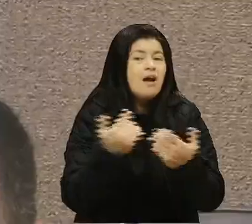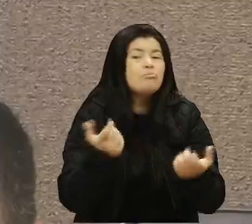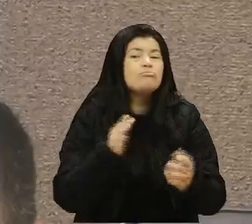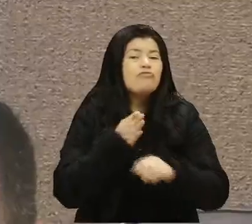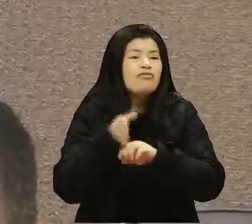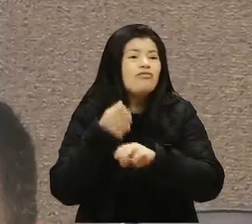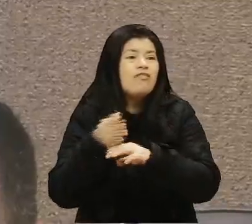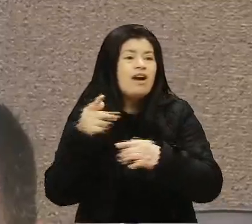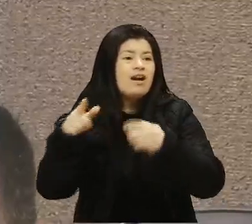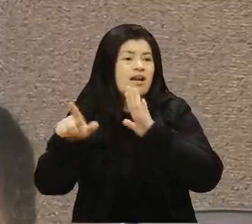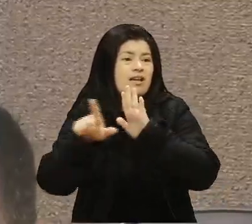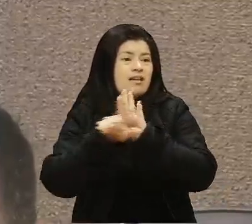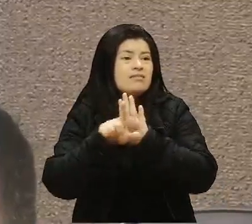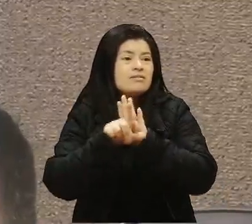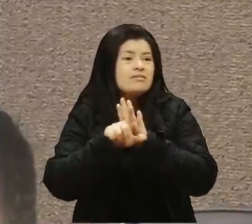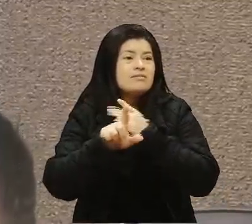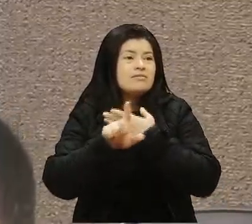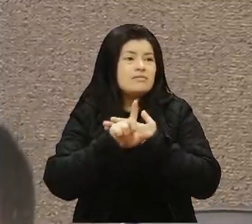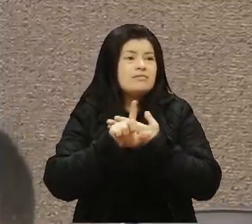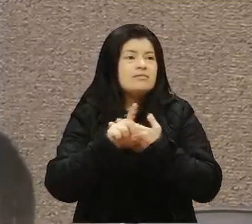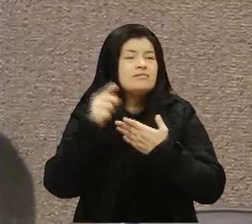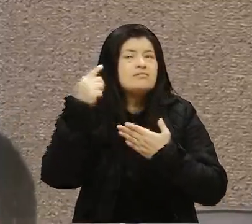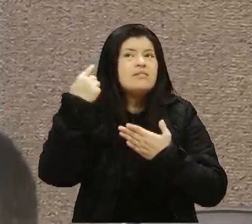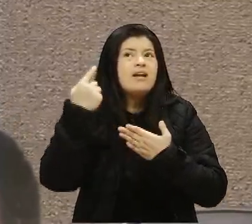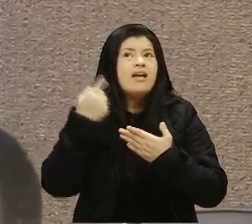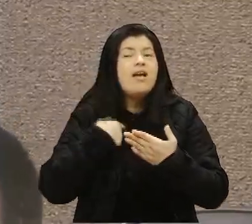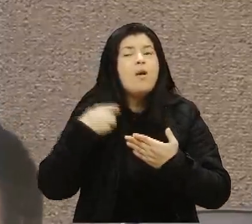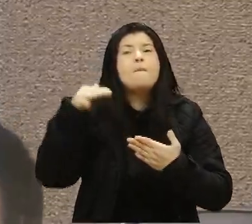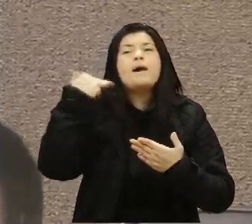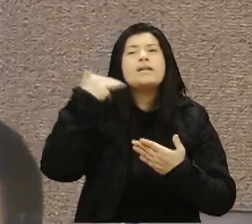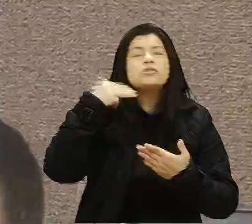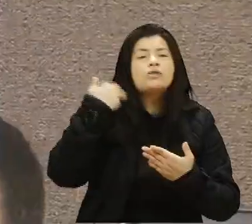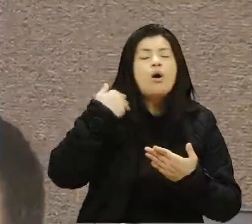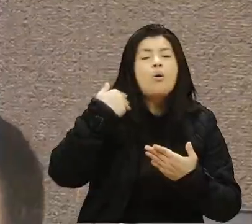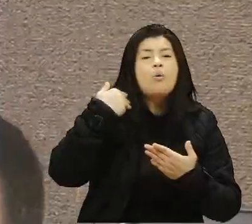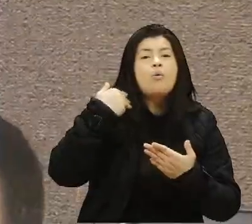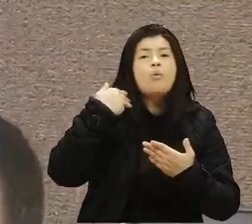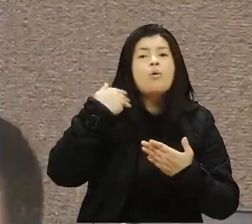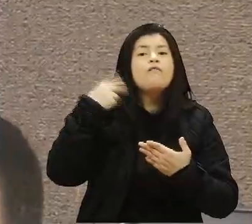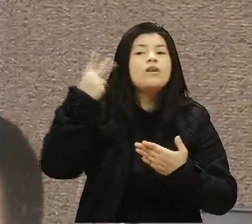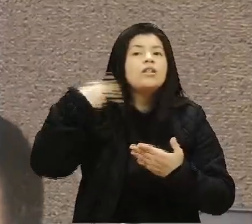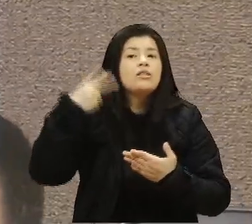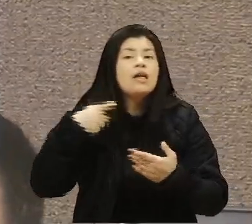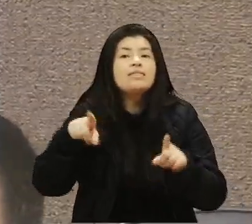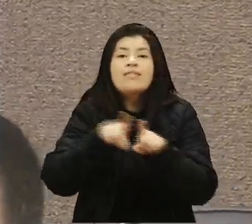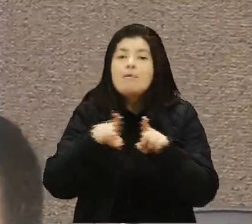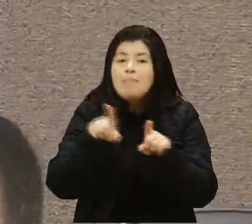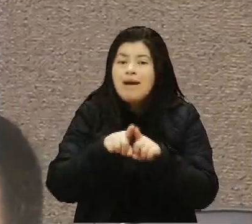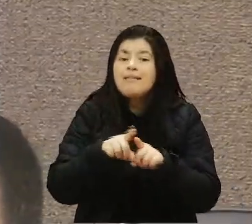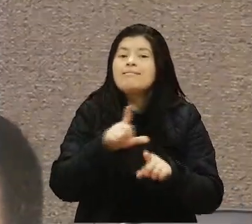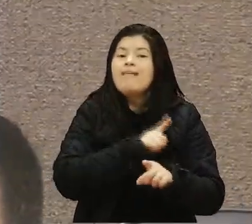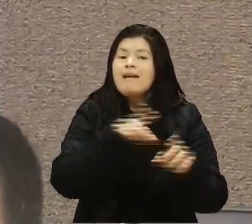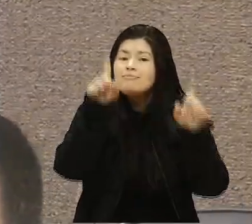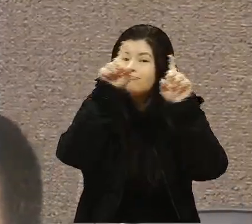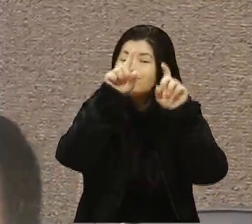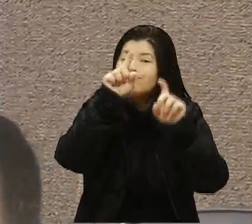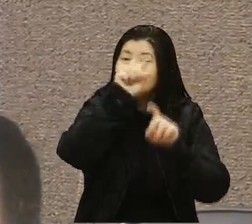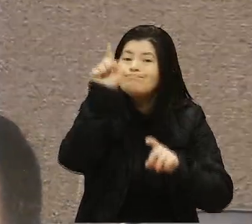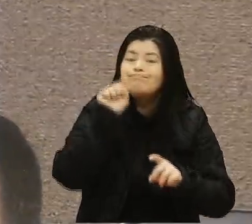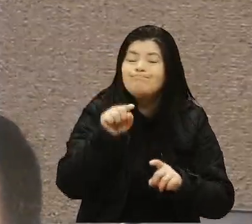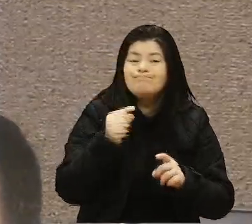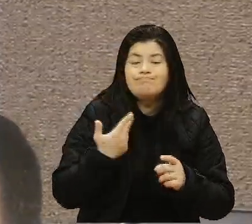As pessoas têm dúvidas. Eu, Marisol, parlamentar, também tenho dúvidas. Por isso eu voto sim